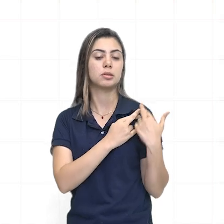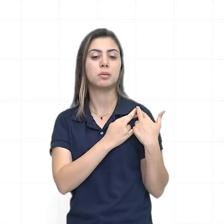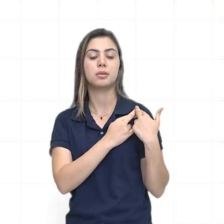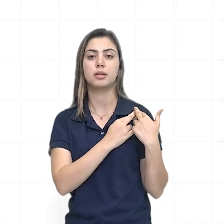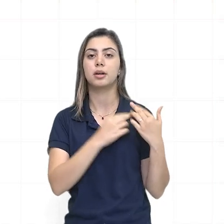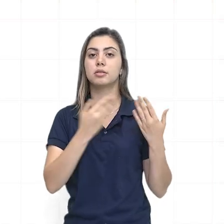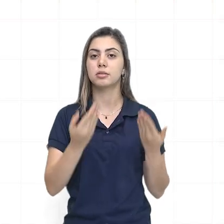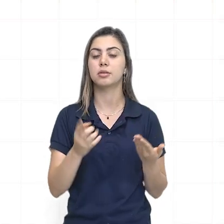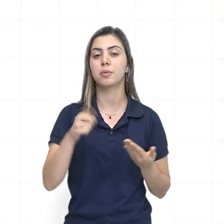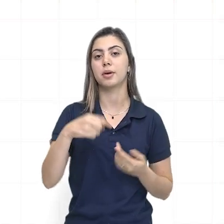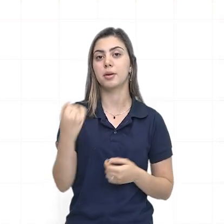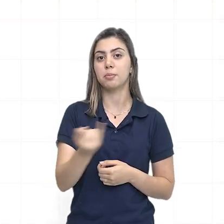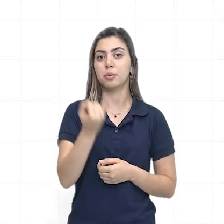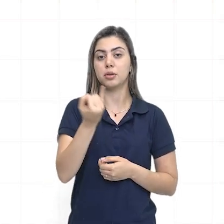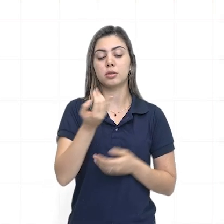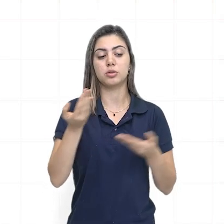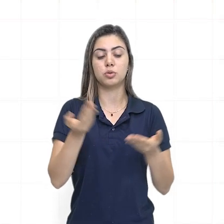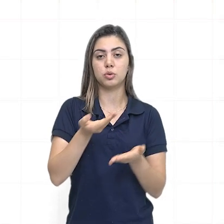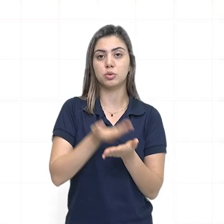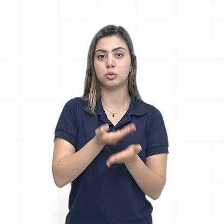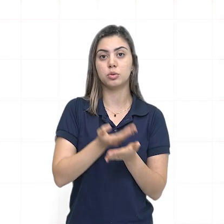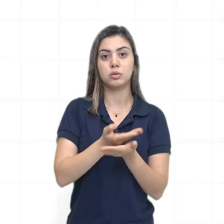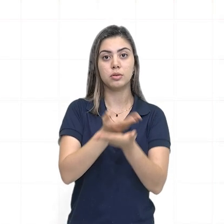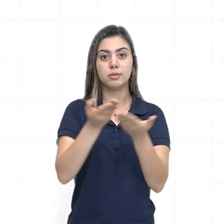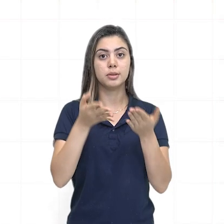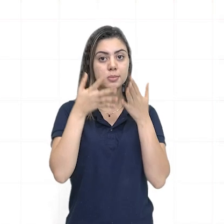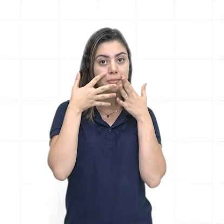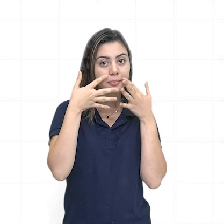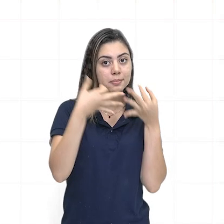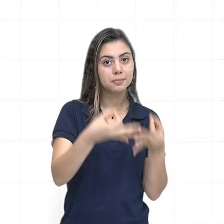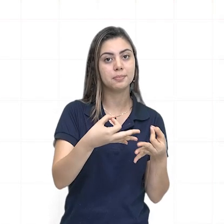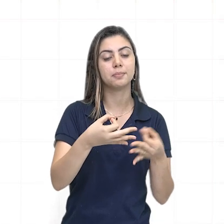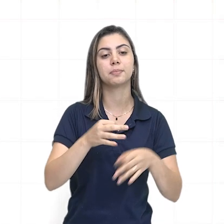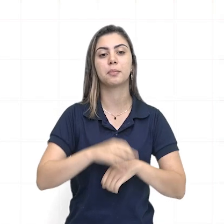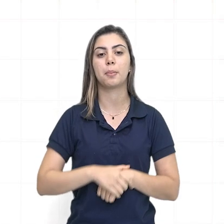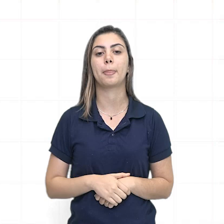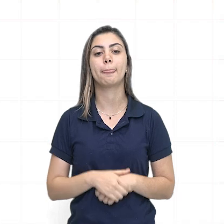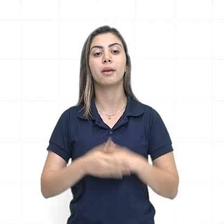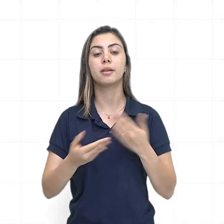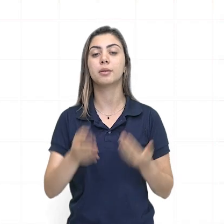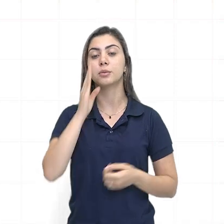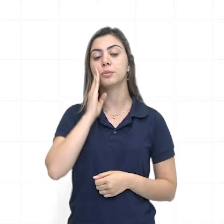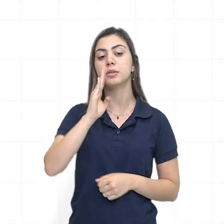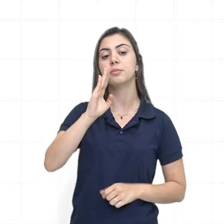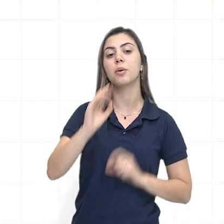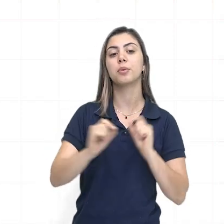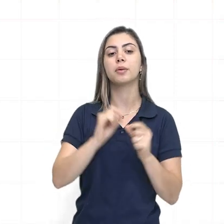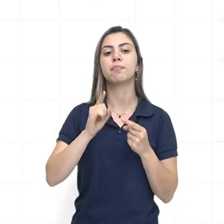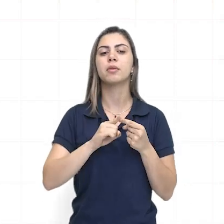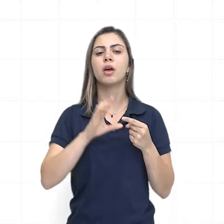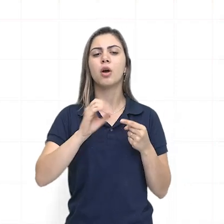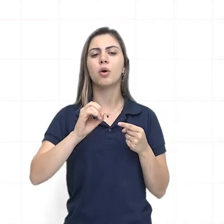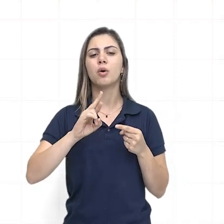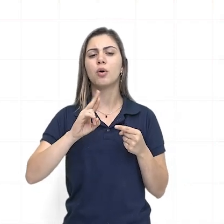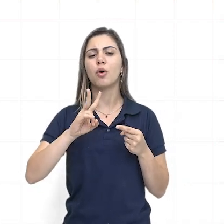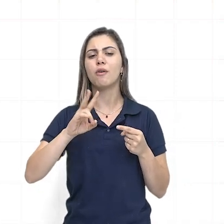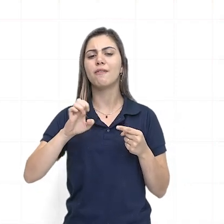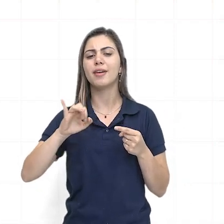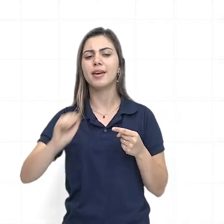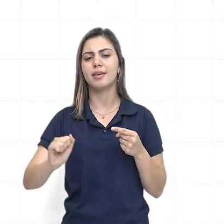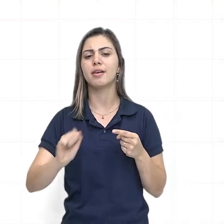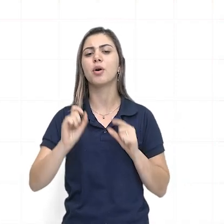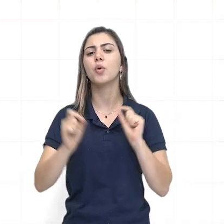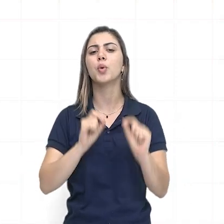muito importante da aula, tá? Fique ligado. As principais eram corveia, né,